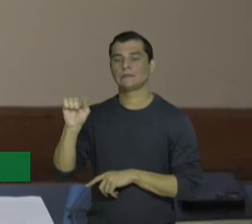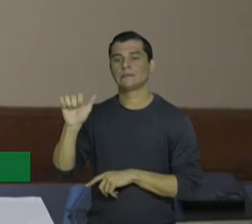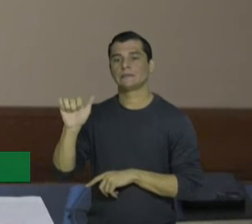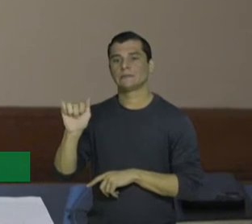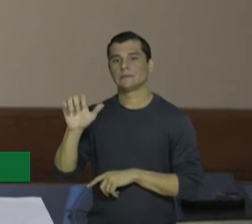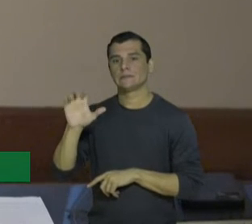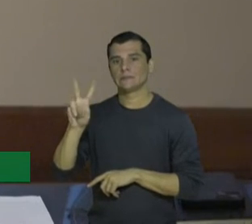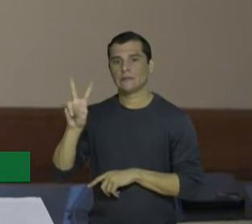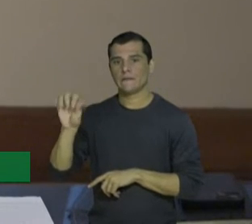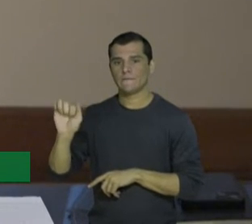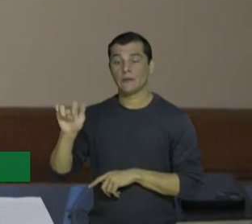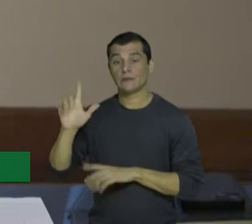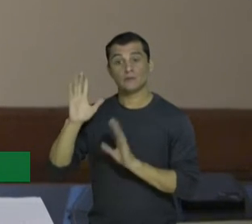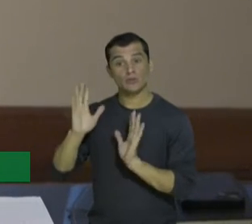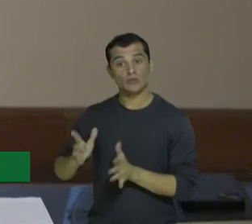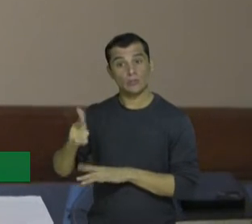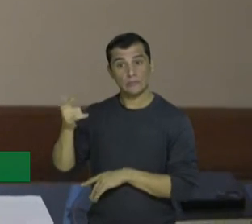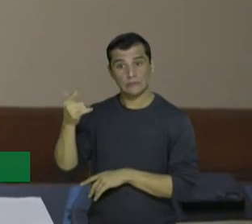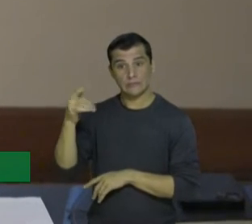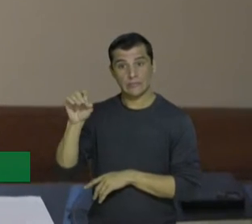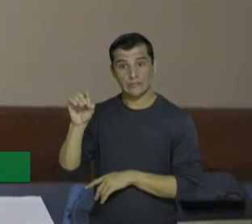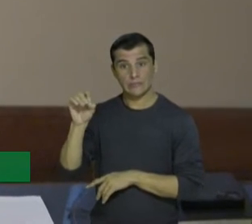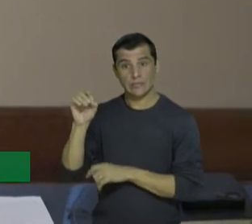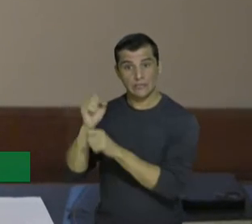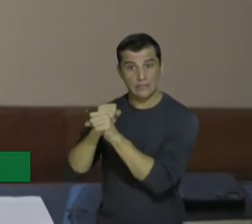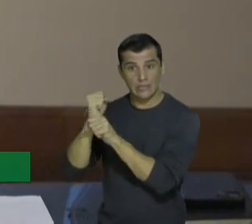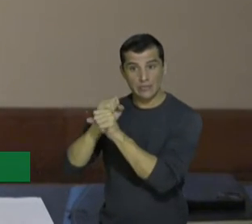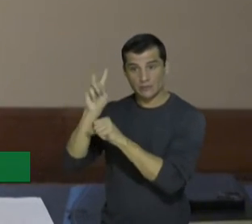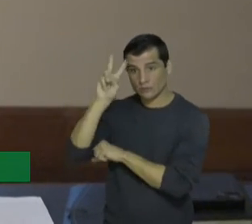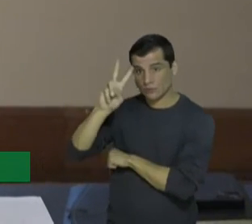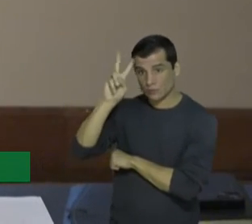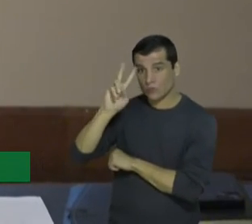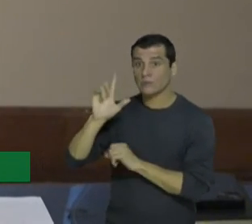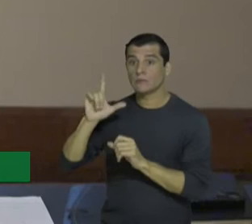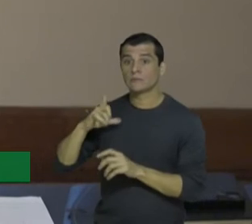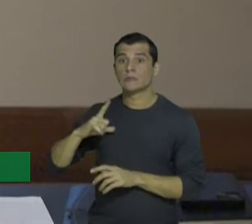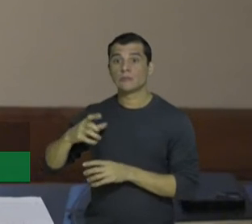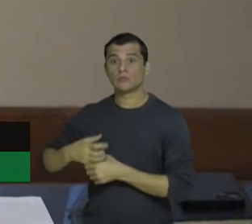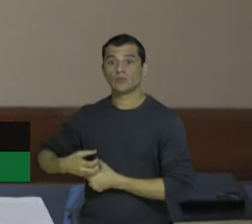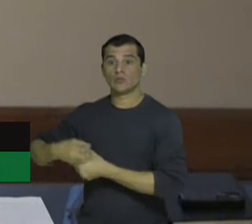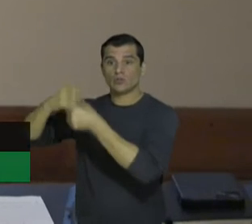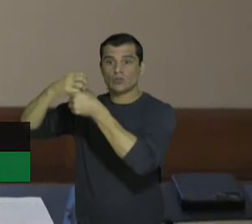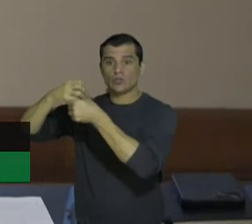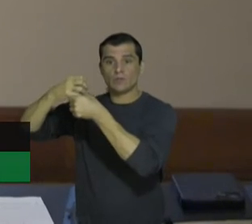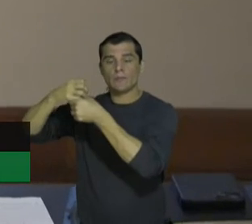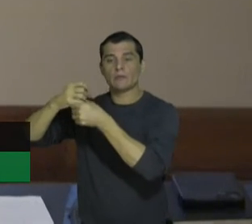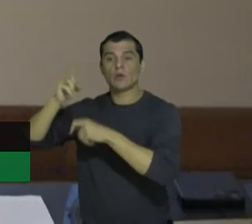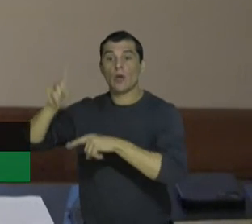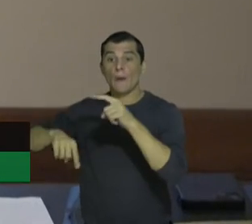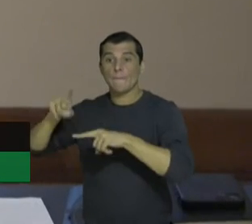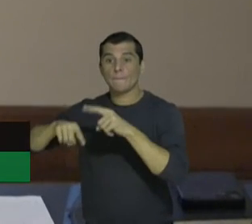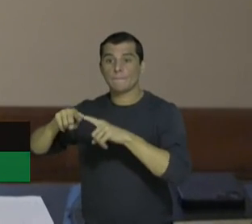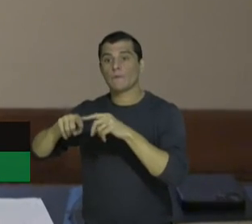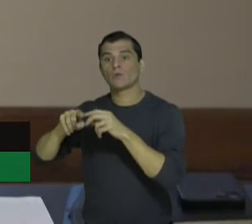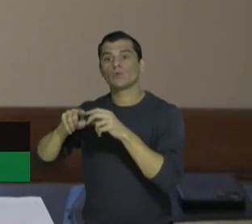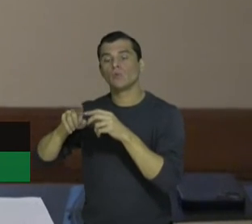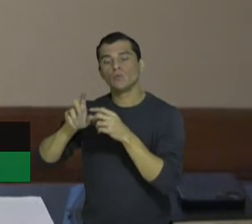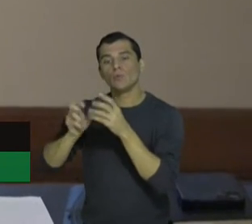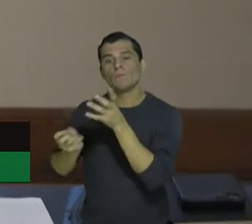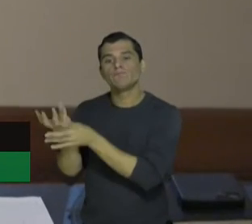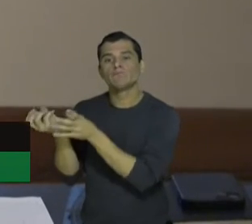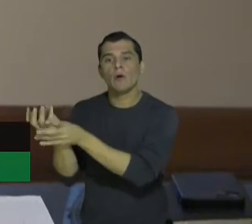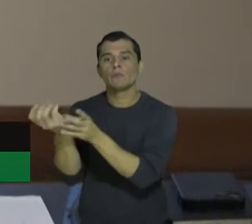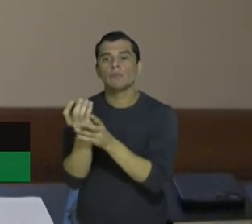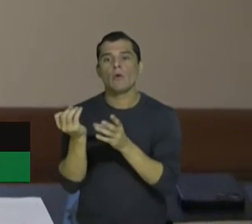produzimos diversos derivados de mandioca eh somos líderes desse mercado no Brasil eh